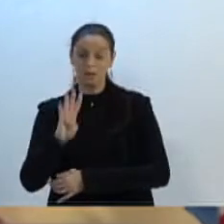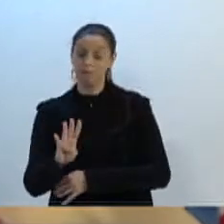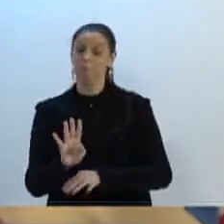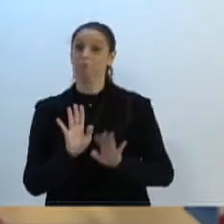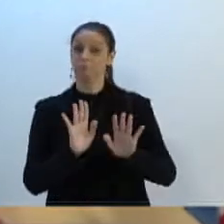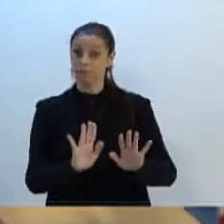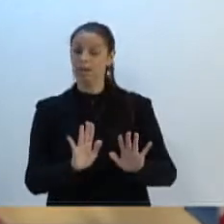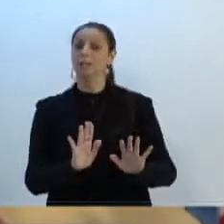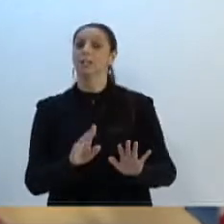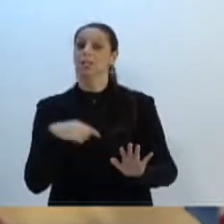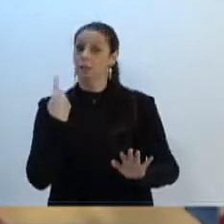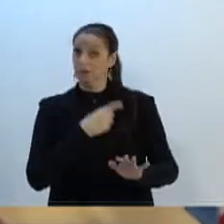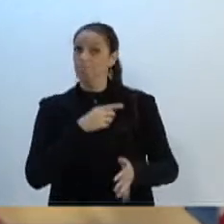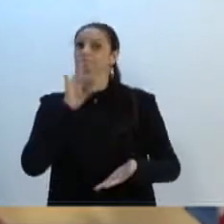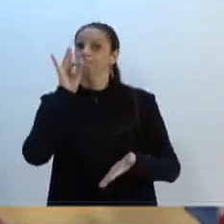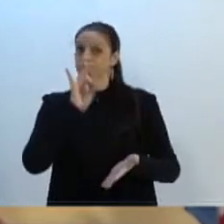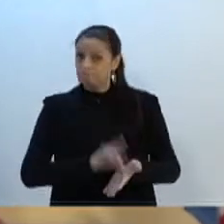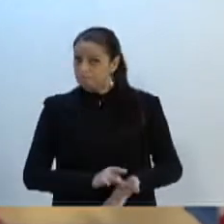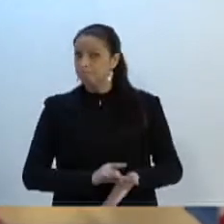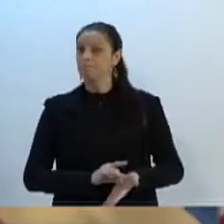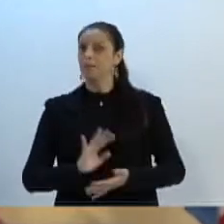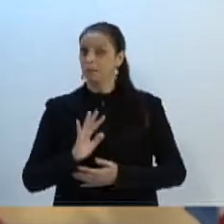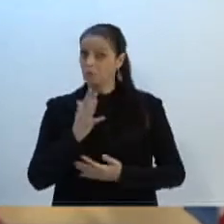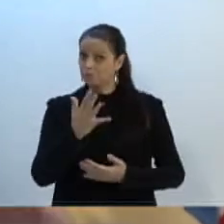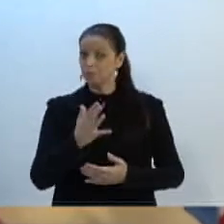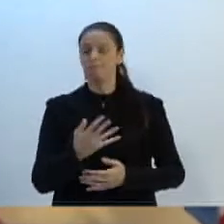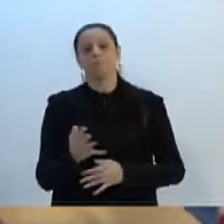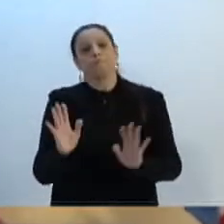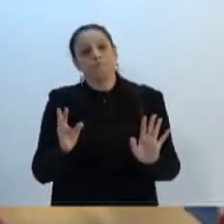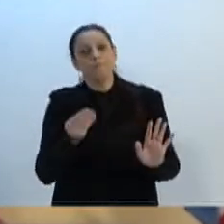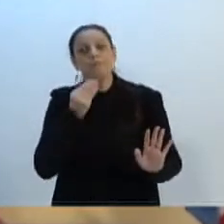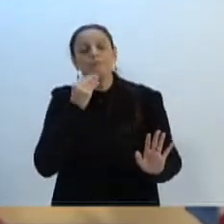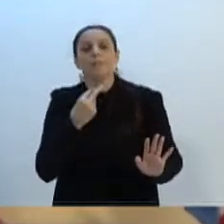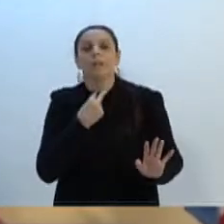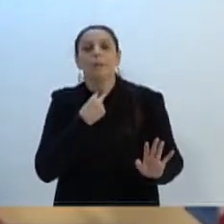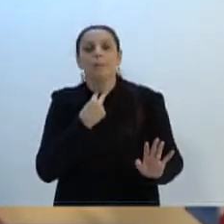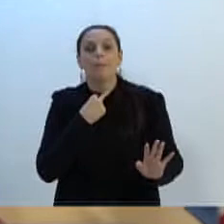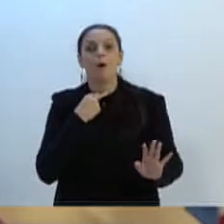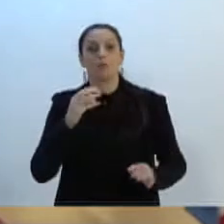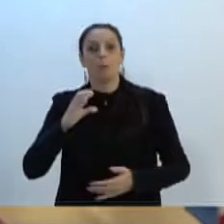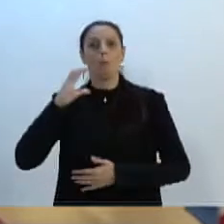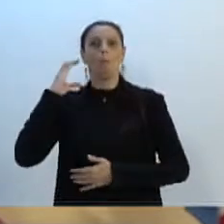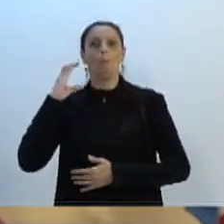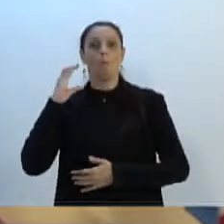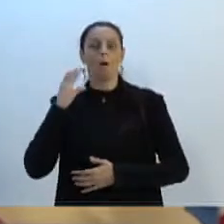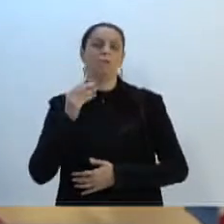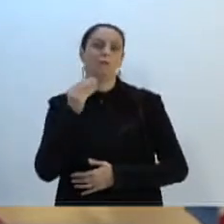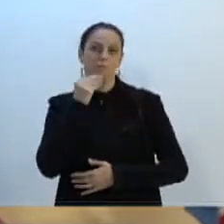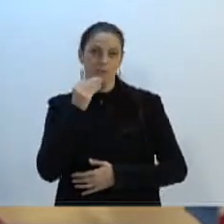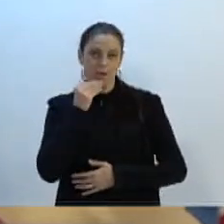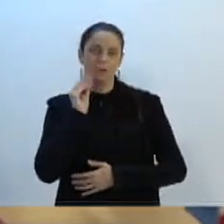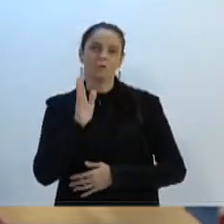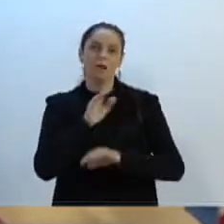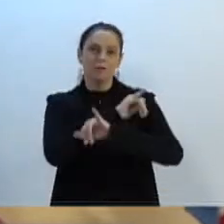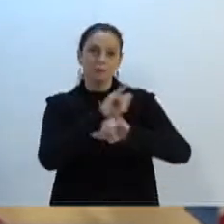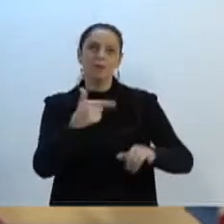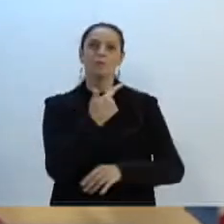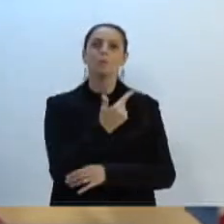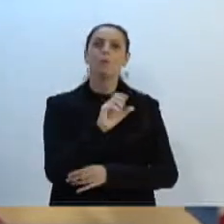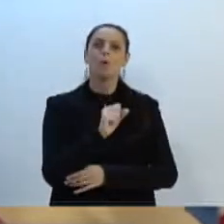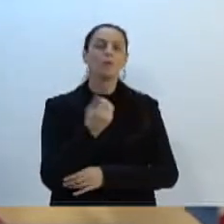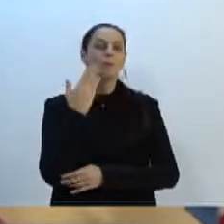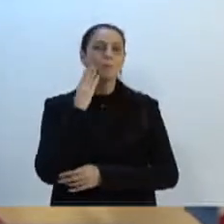sim, efetividade para isso. Claro, não posso deixar de falar no que diz respeito aos 28 milhões de reais para a construção do centro de